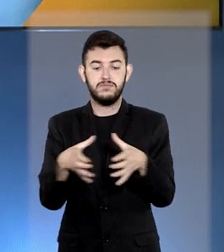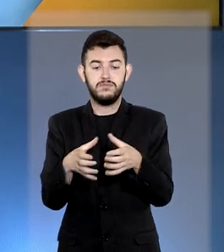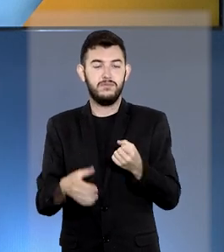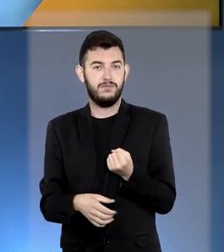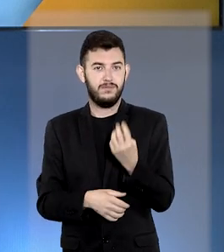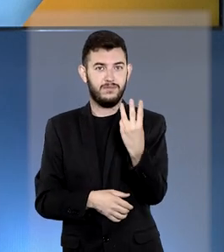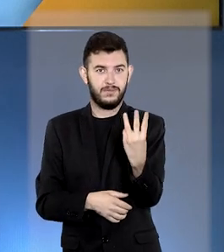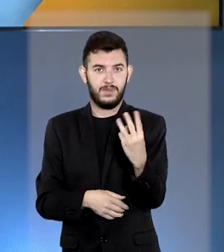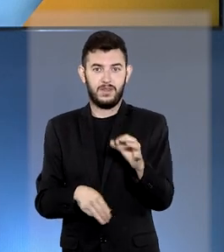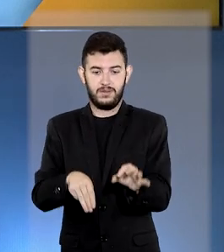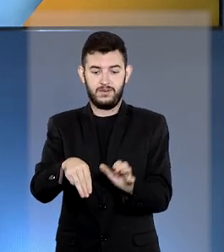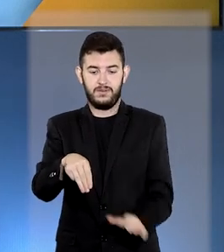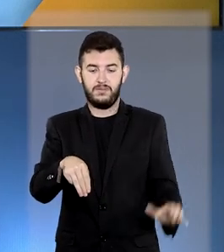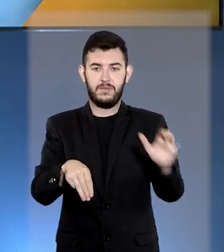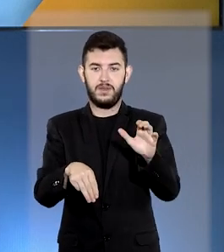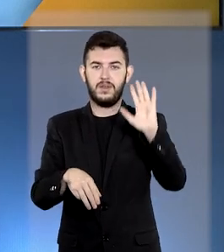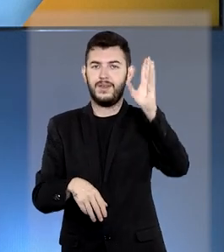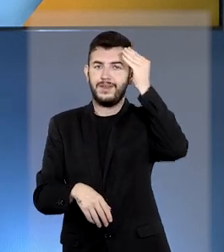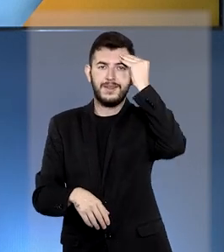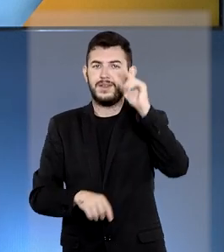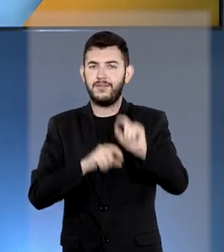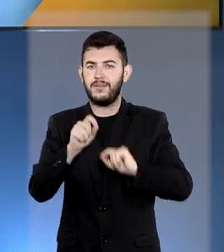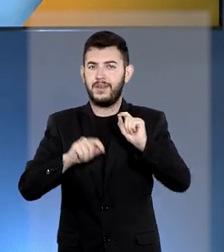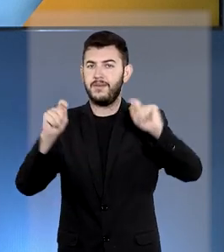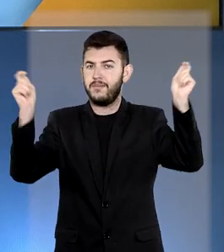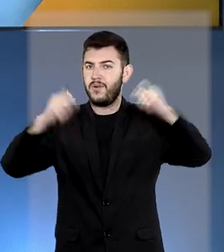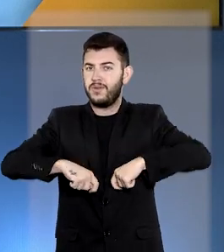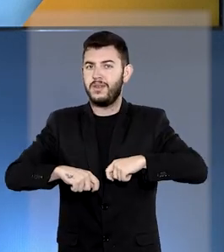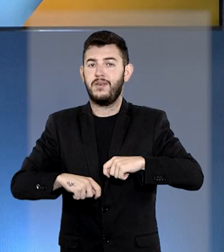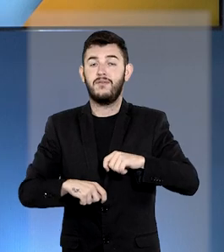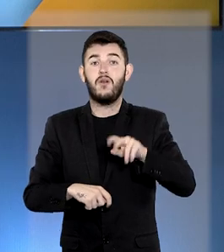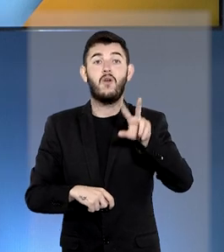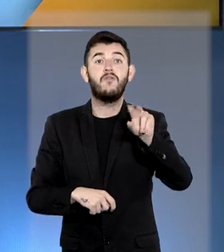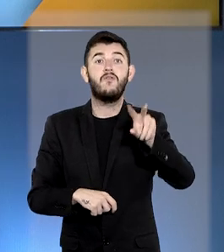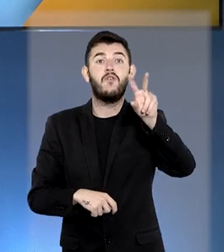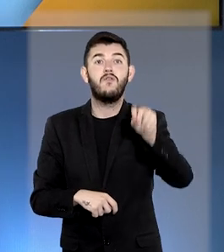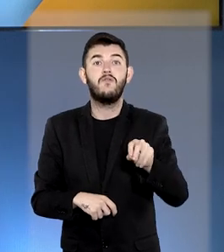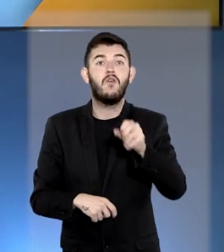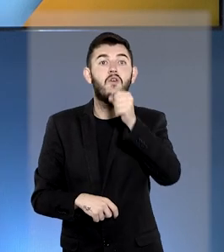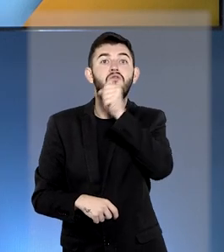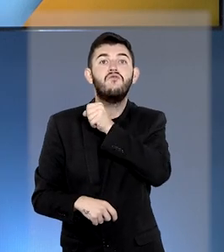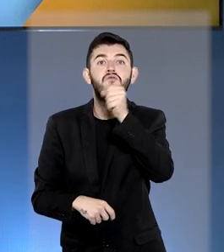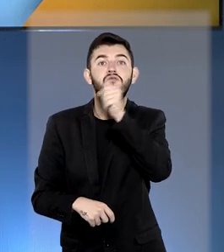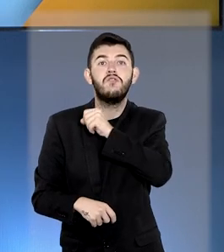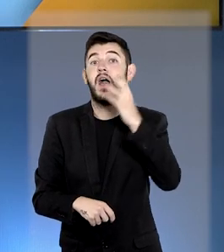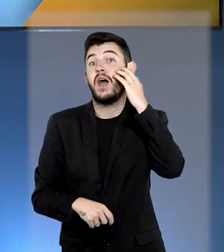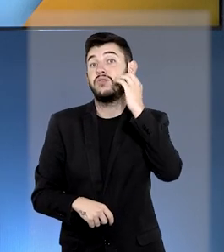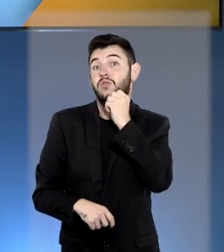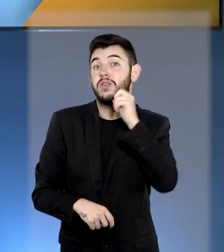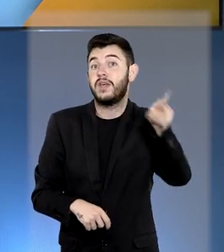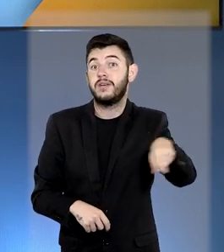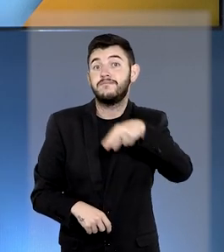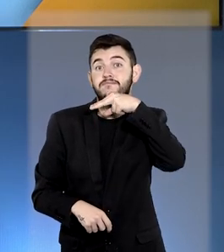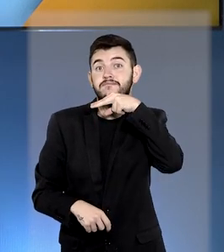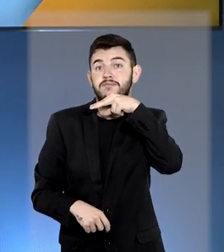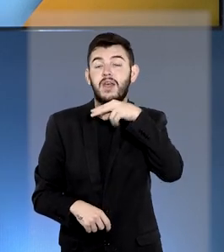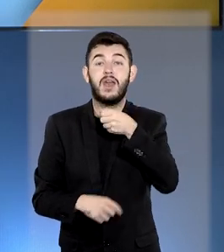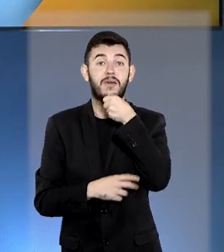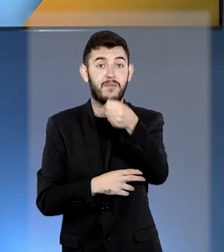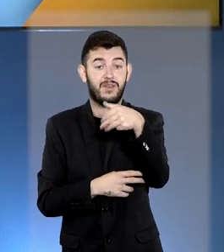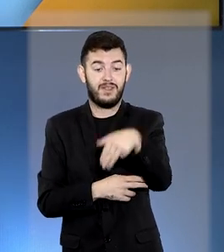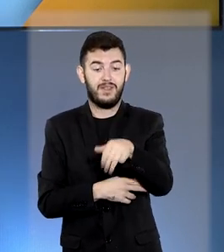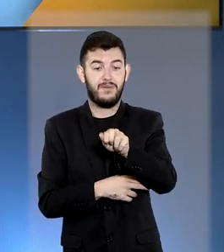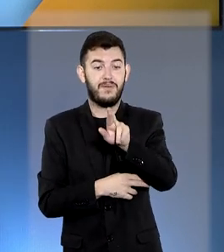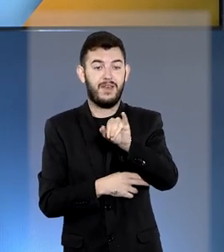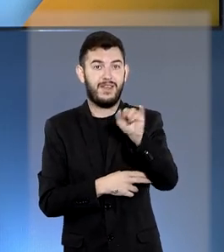terceira turma, os ministros reafirmaram que é possível a adoção de netos pelos avós. A repórter Marina Campos tem